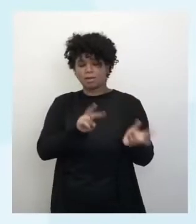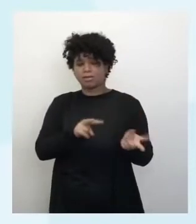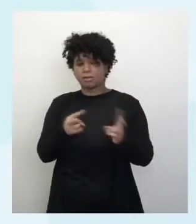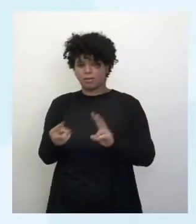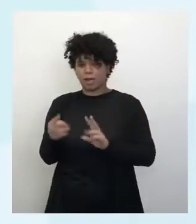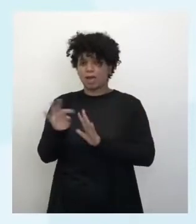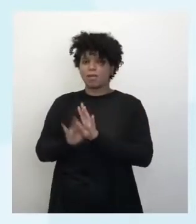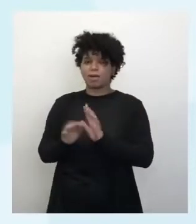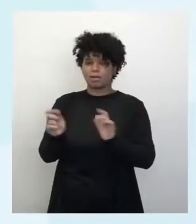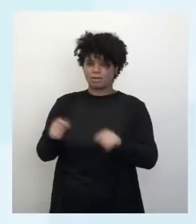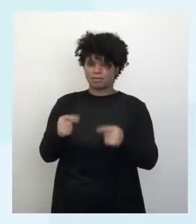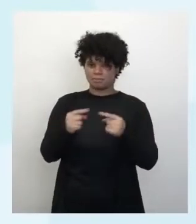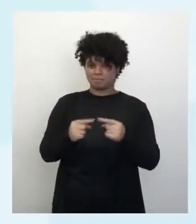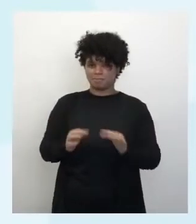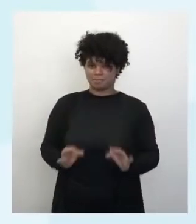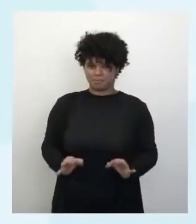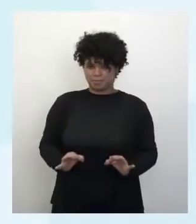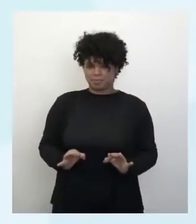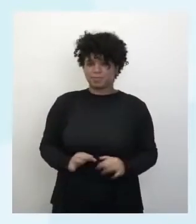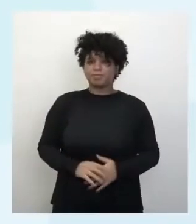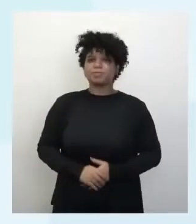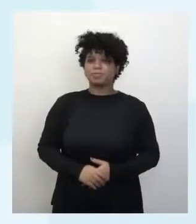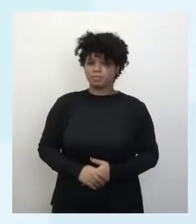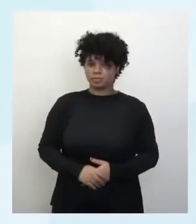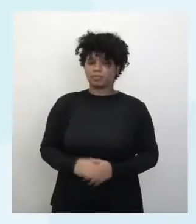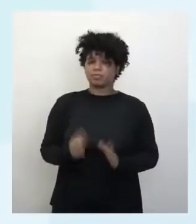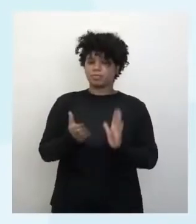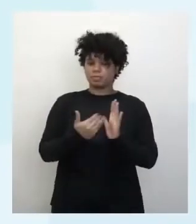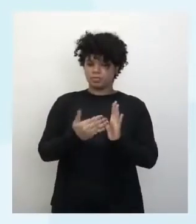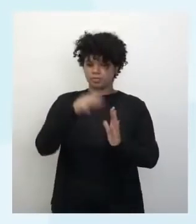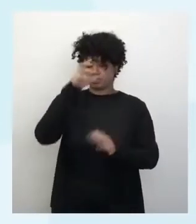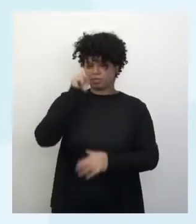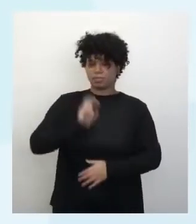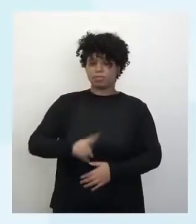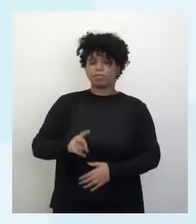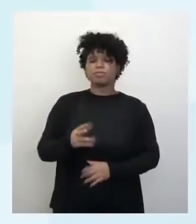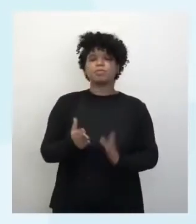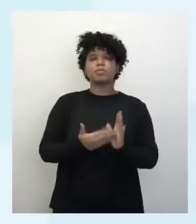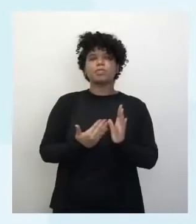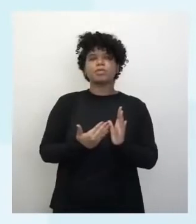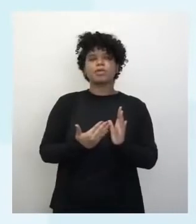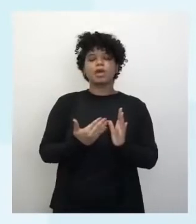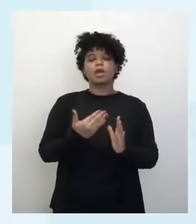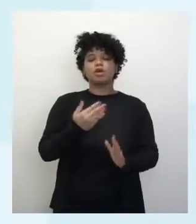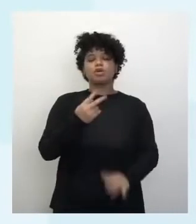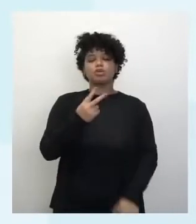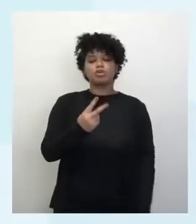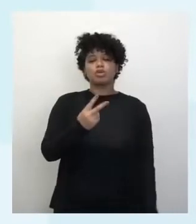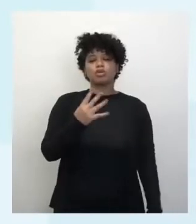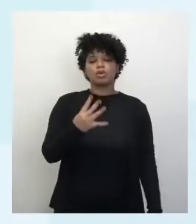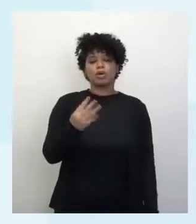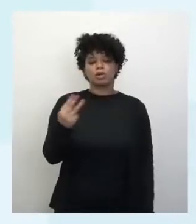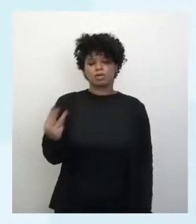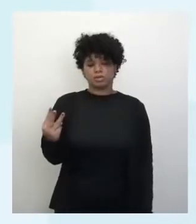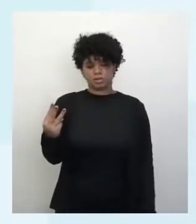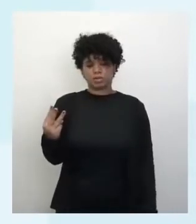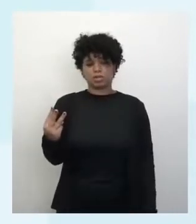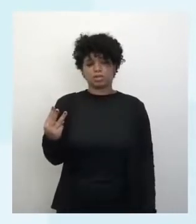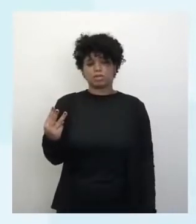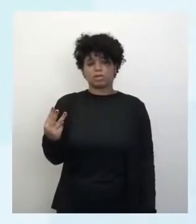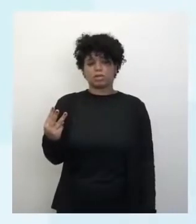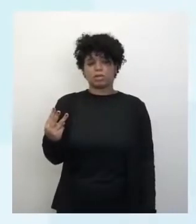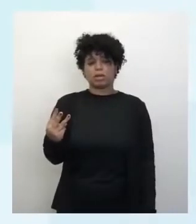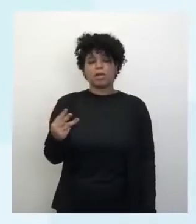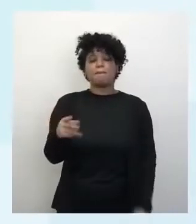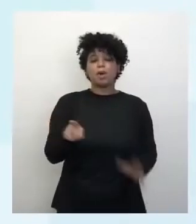da linguagem, tá? Então, está no Caderno Aprender Sempre, está na página 243, esse é do Caderno Aprender